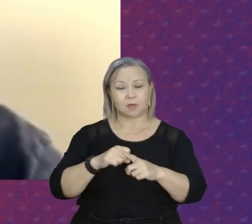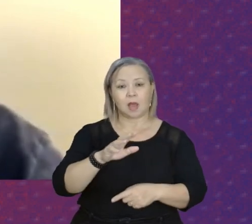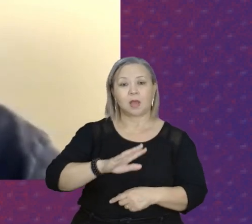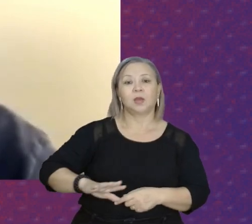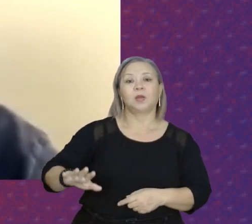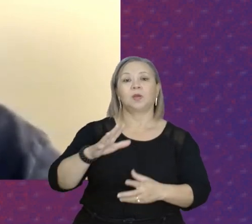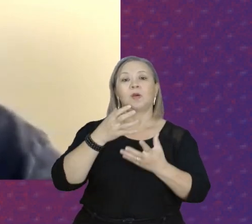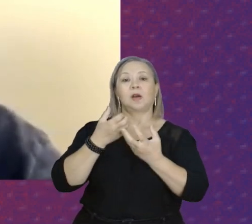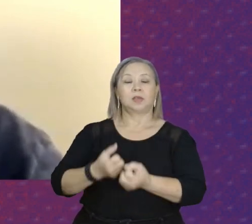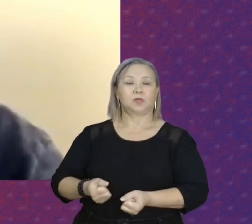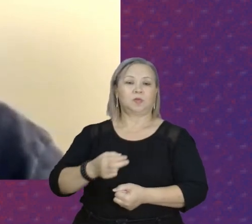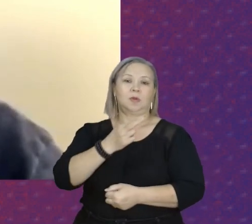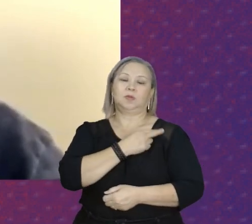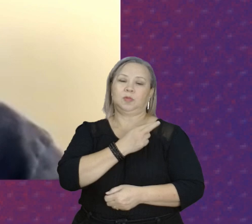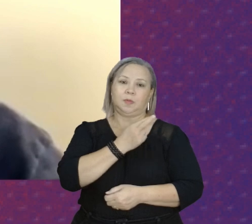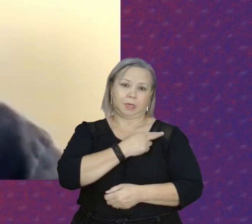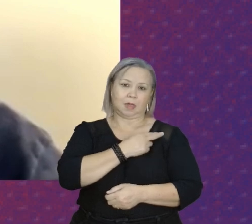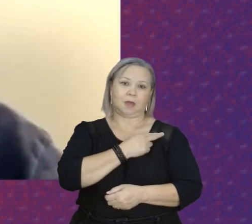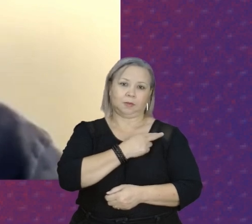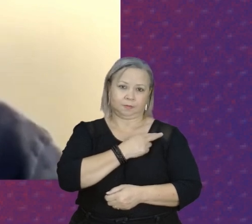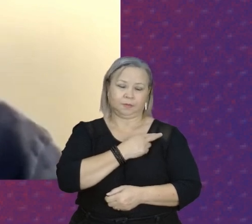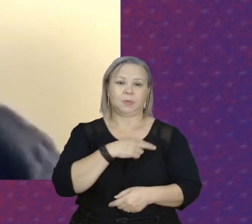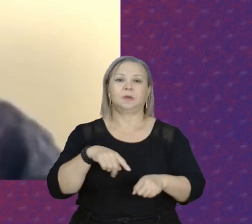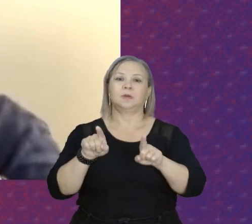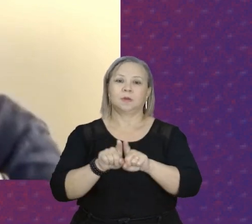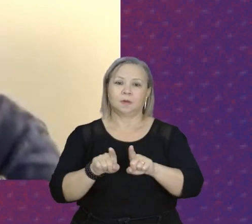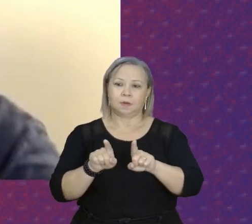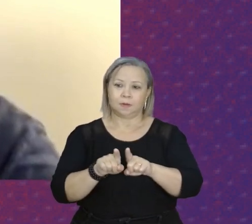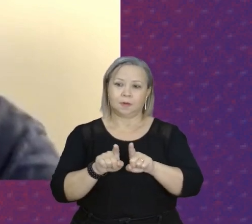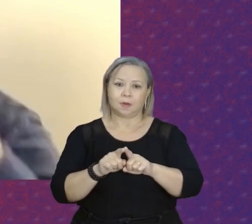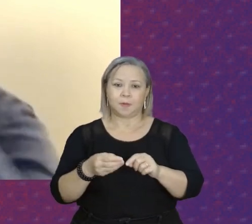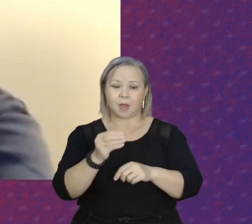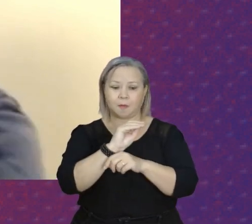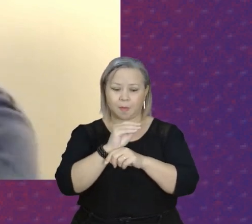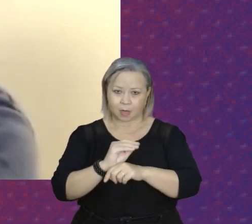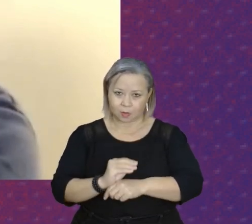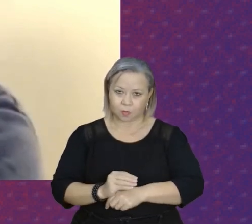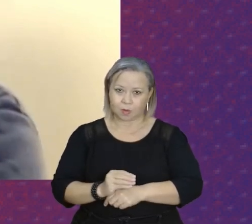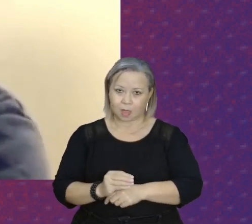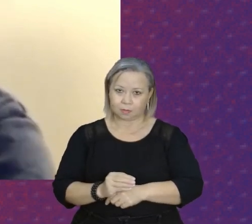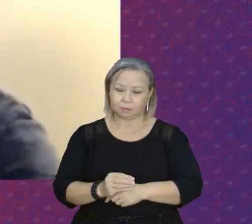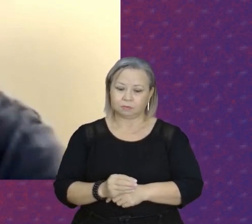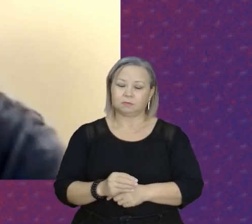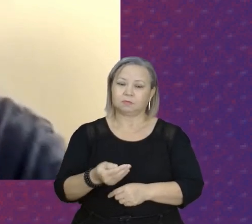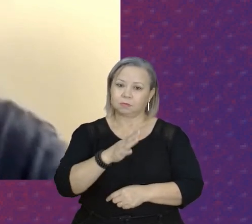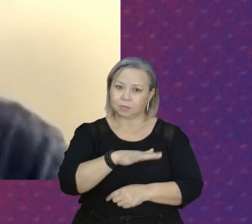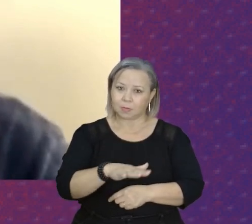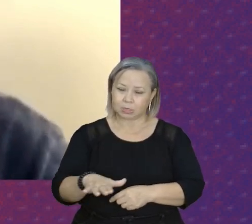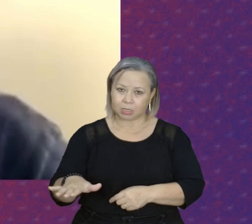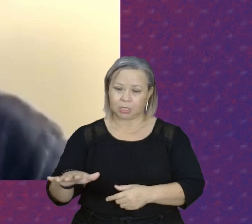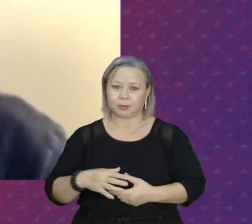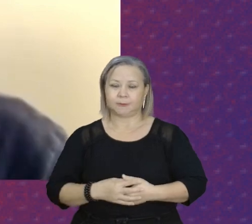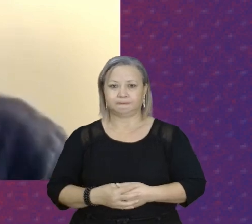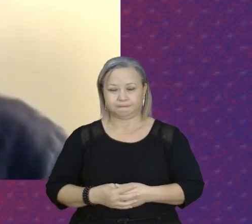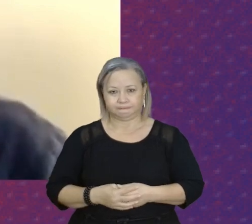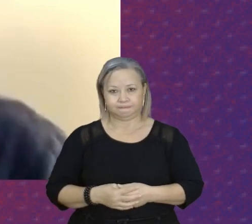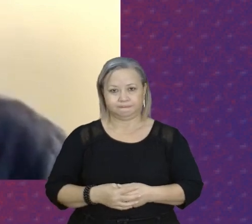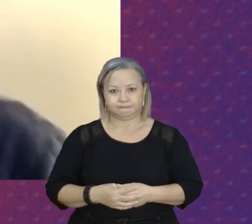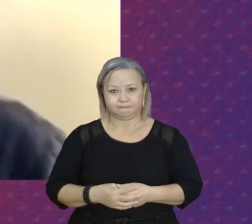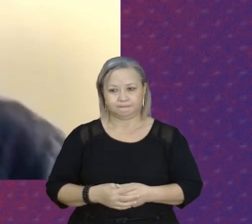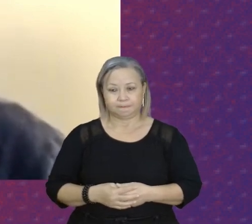assuma a responsabilidade também pelo cuidado, pela criação das crianças.